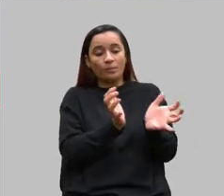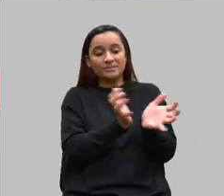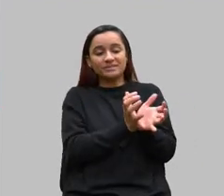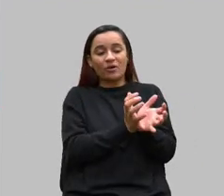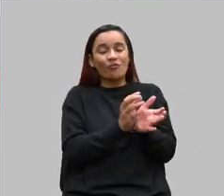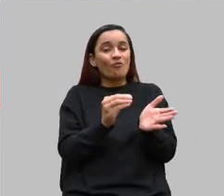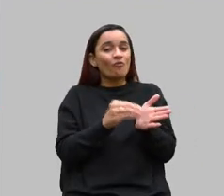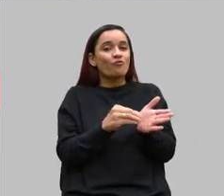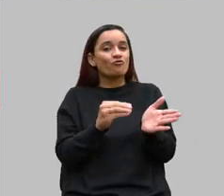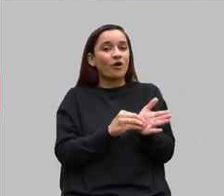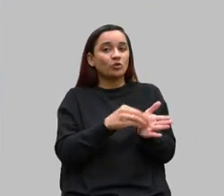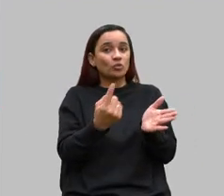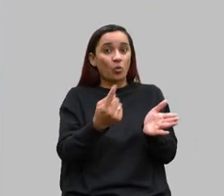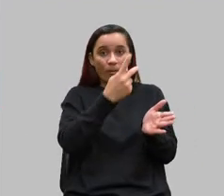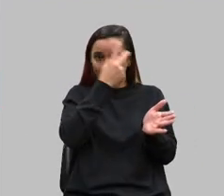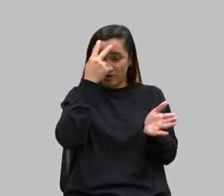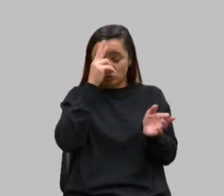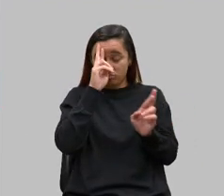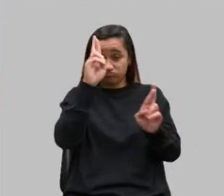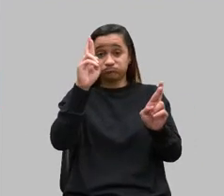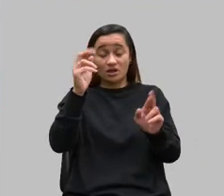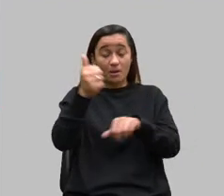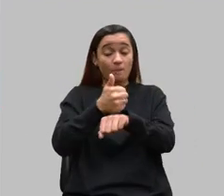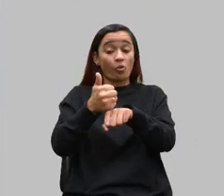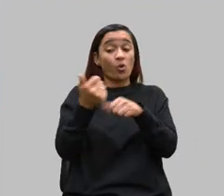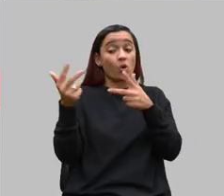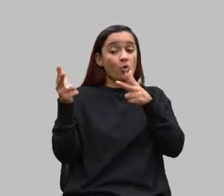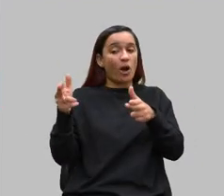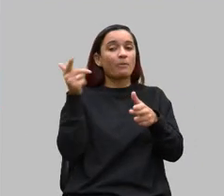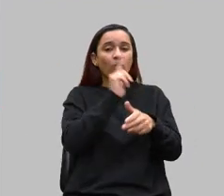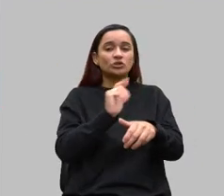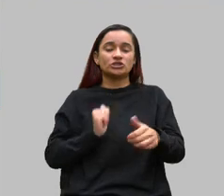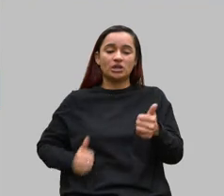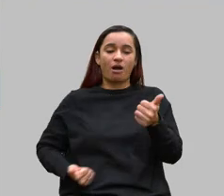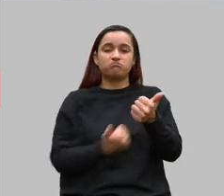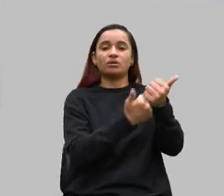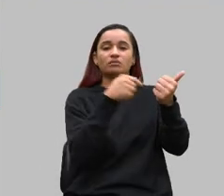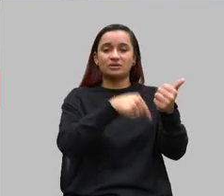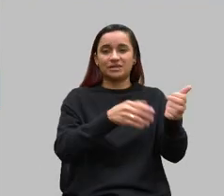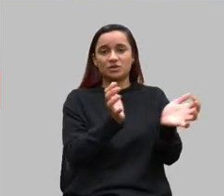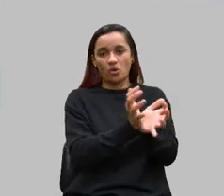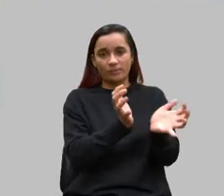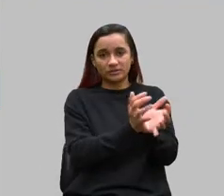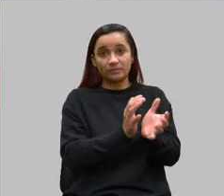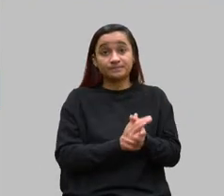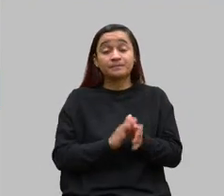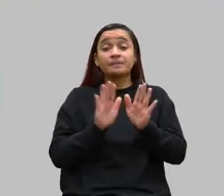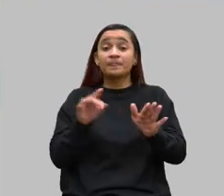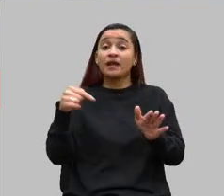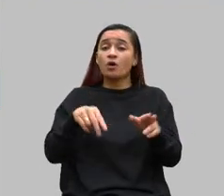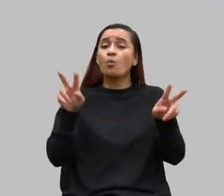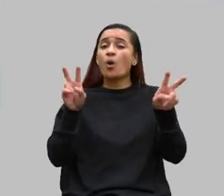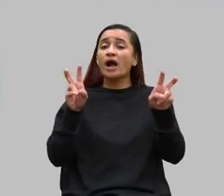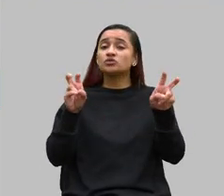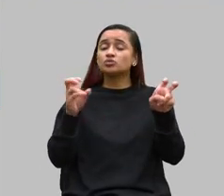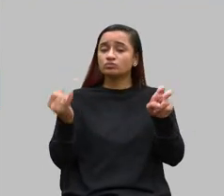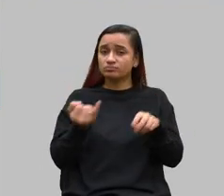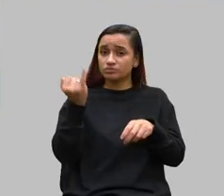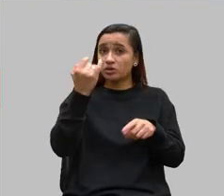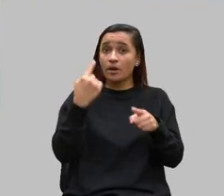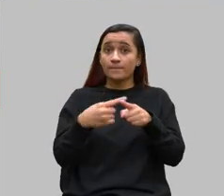presidência dessa comissão mas é um assunto que veio à tona secretário Pedro Bruno mas que eu fui